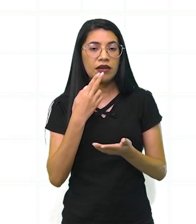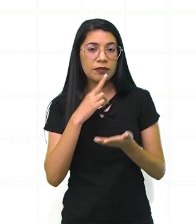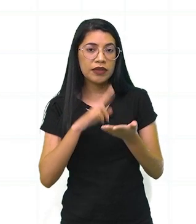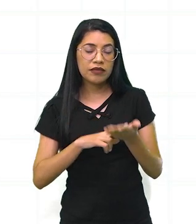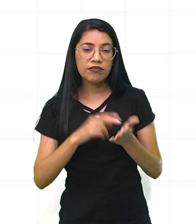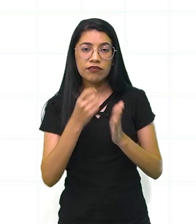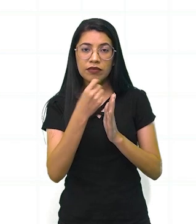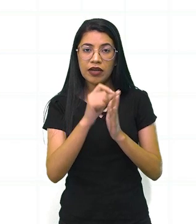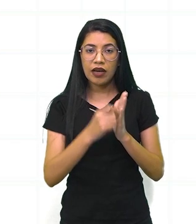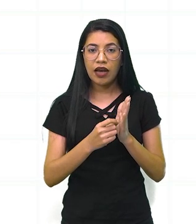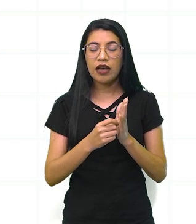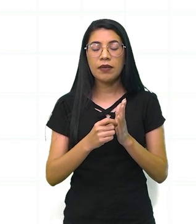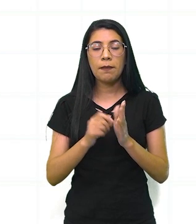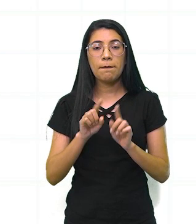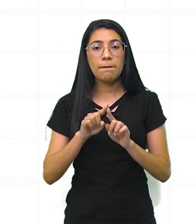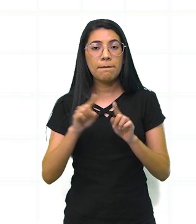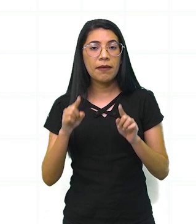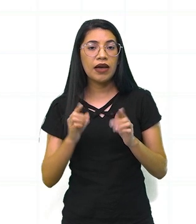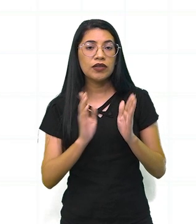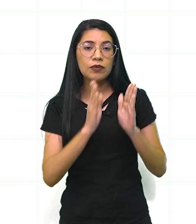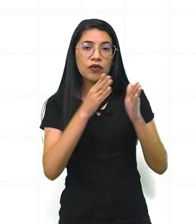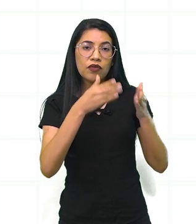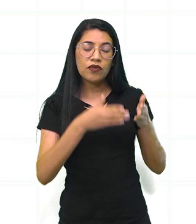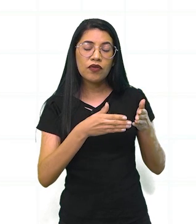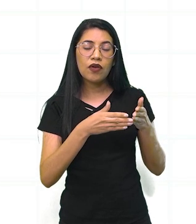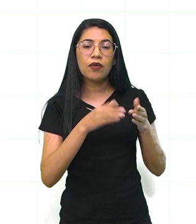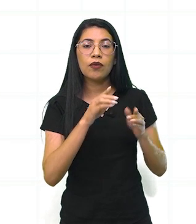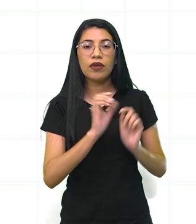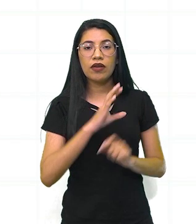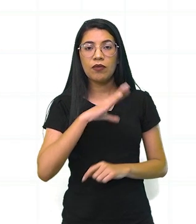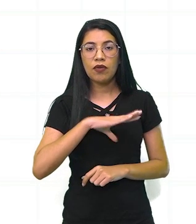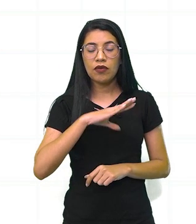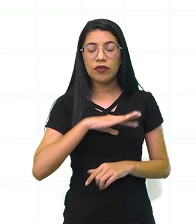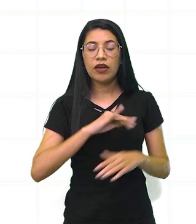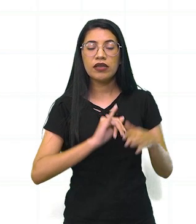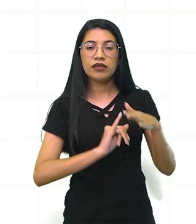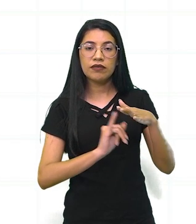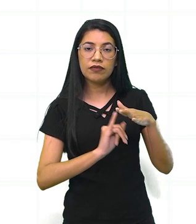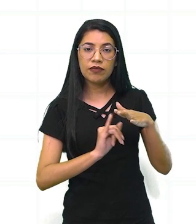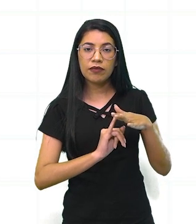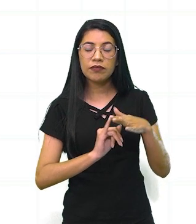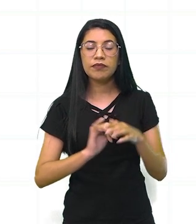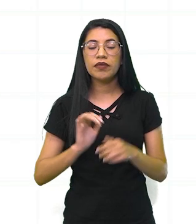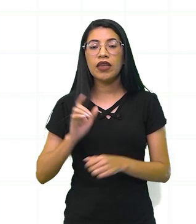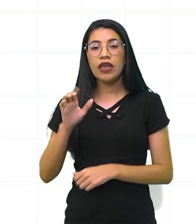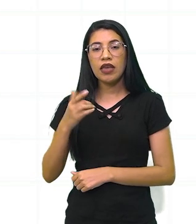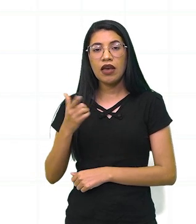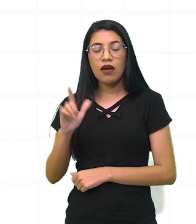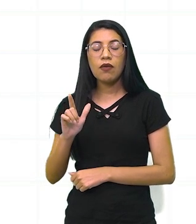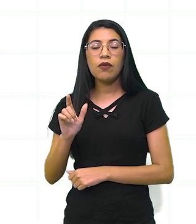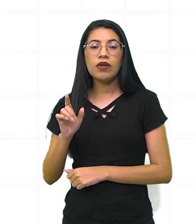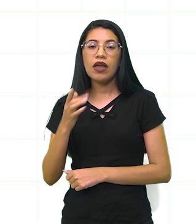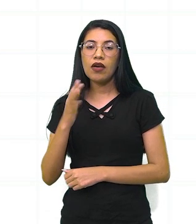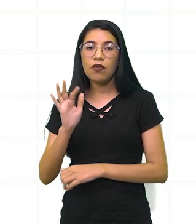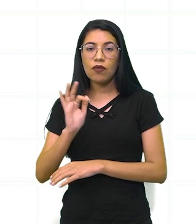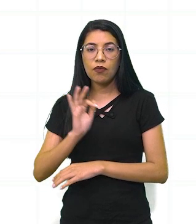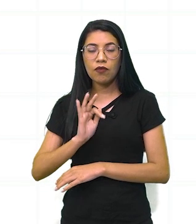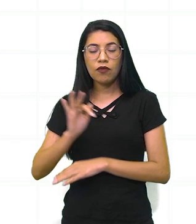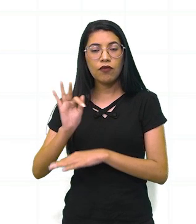mensagens só que uma no português informal e a outra no português